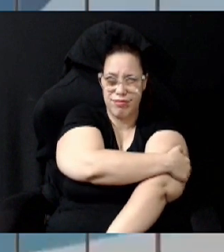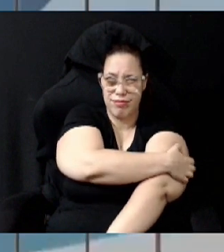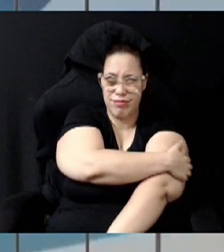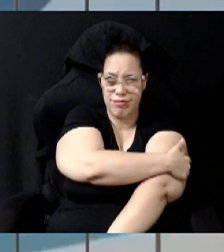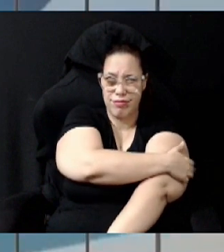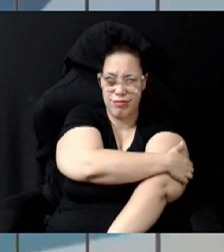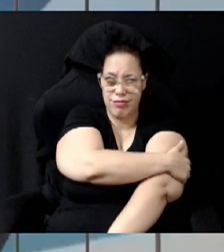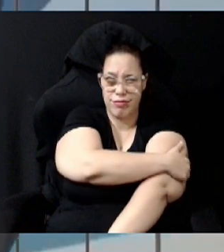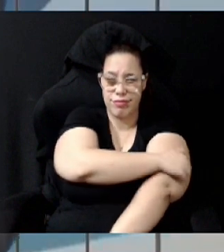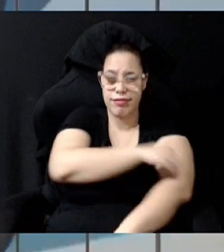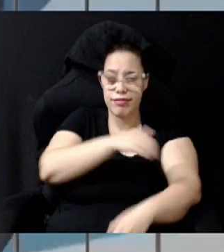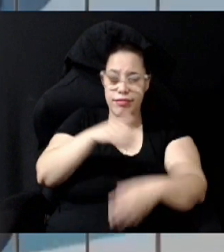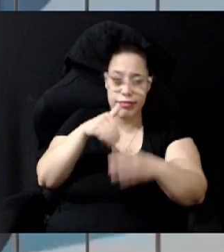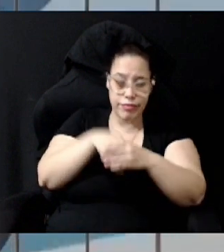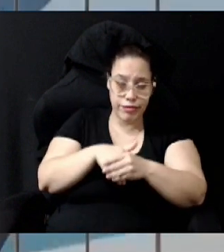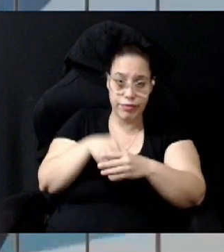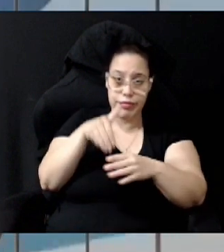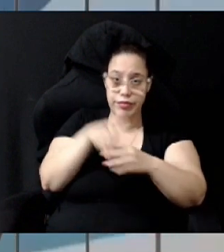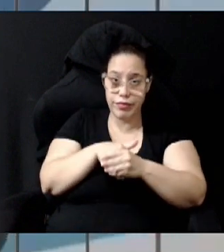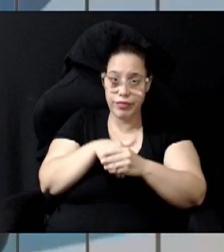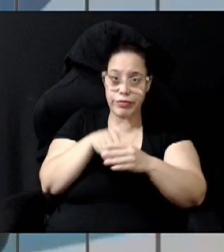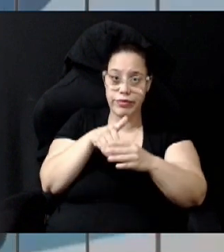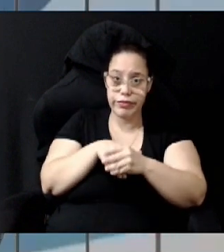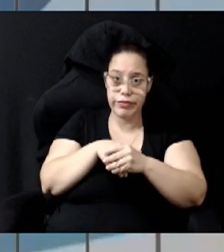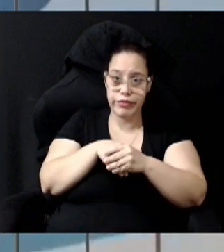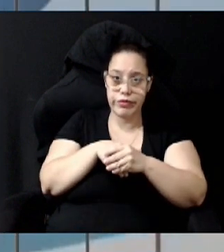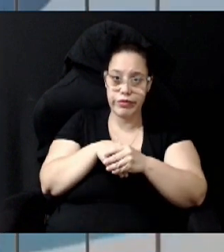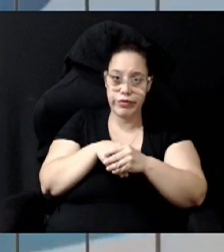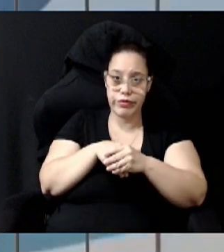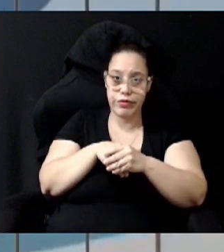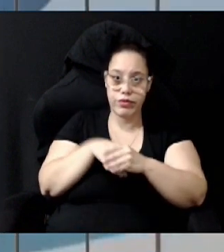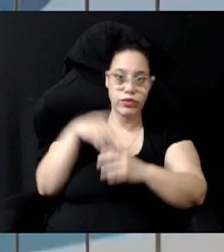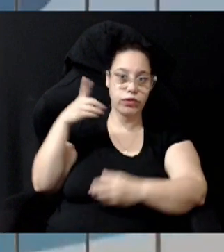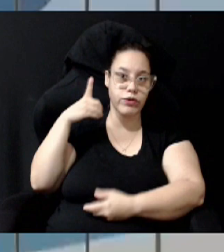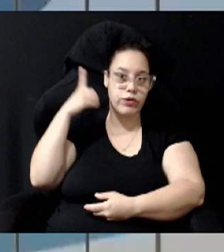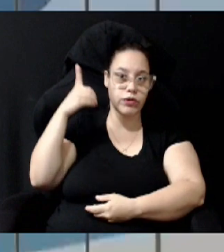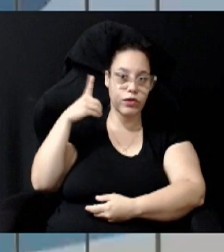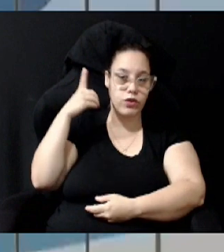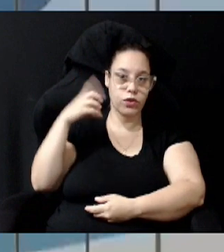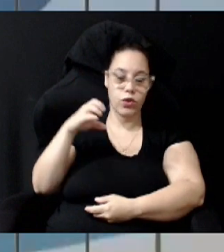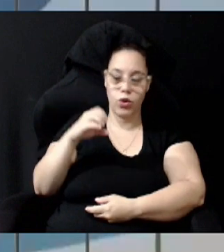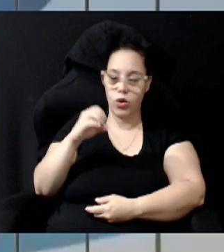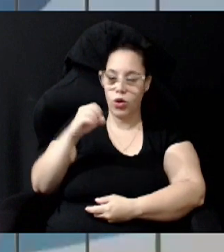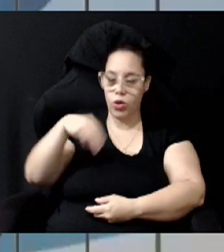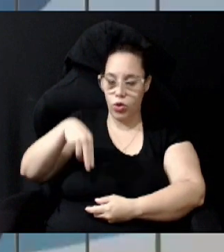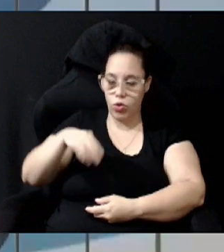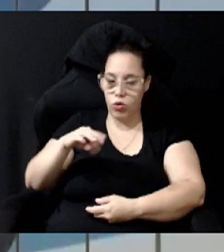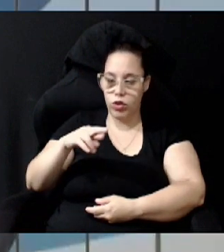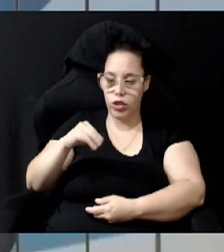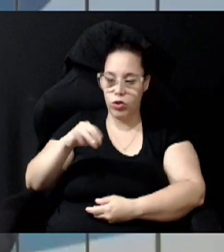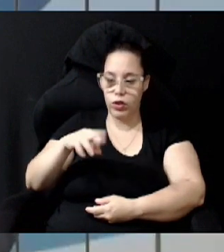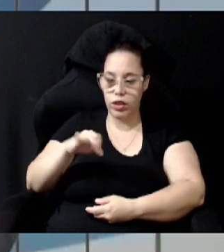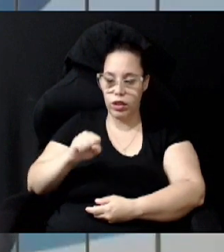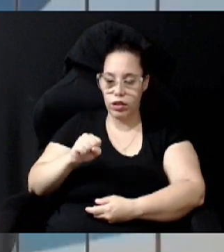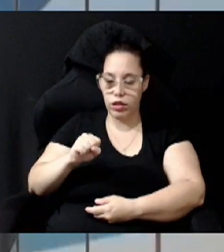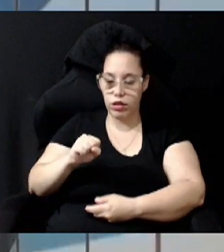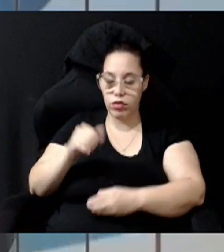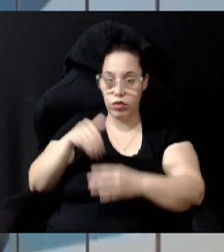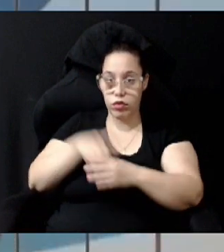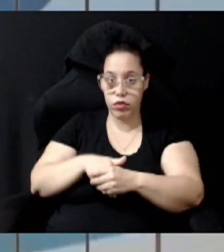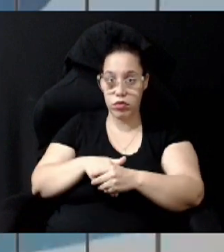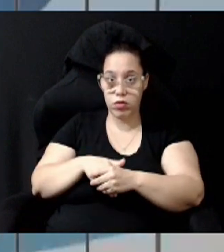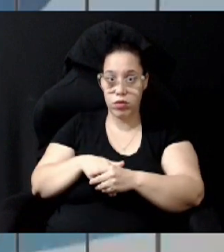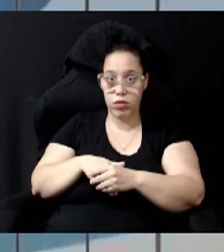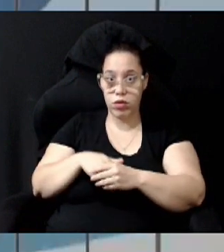são eleitos deputados constituintes, eleitos entre os homens